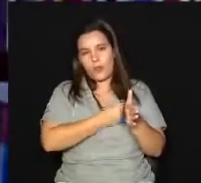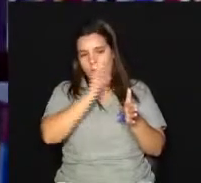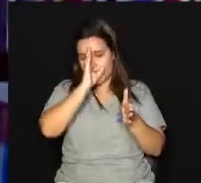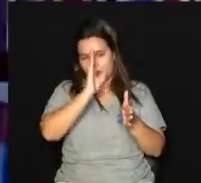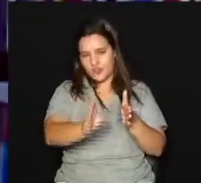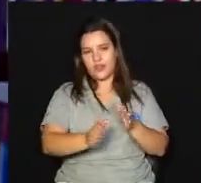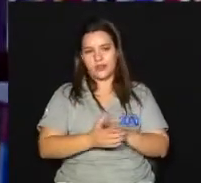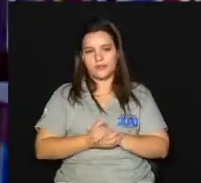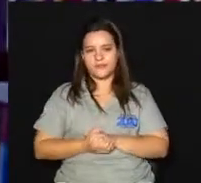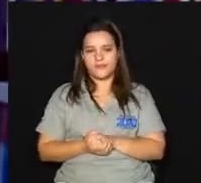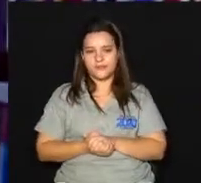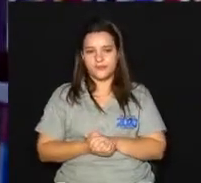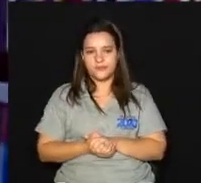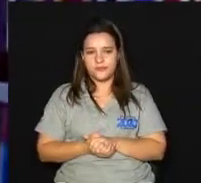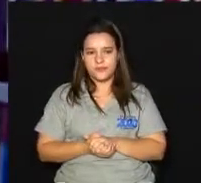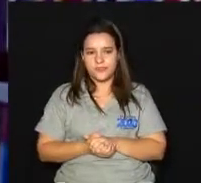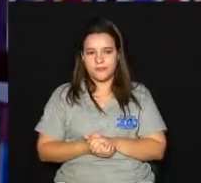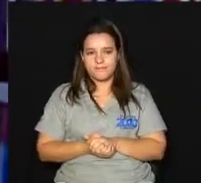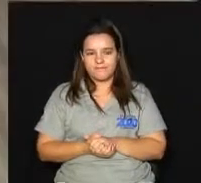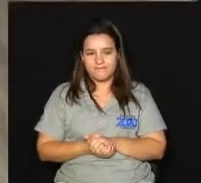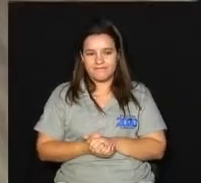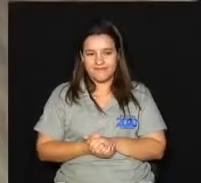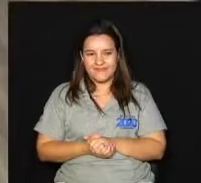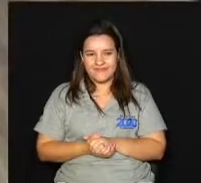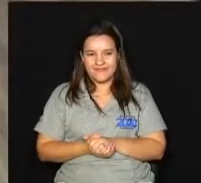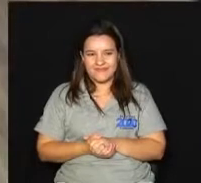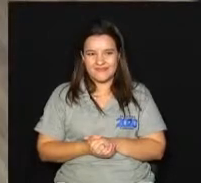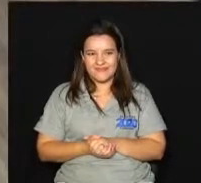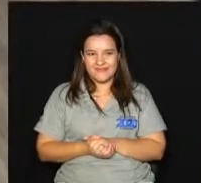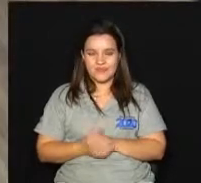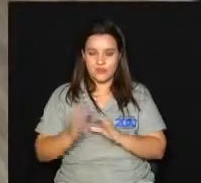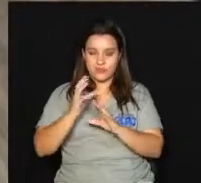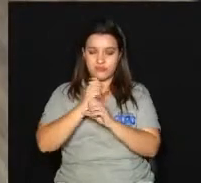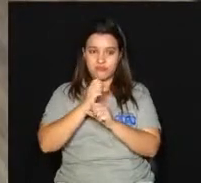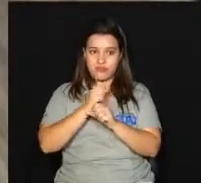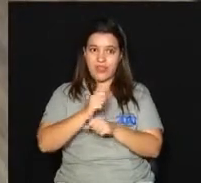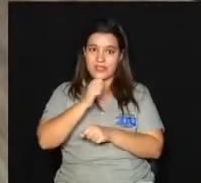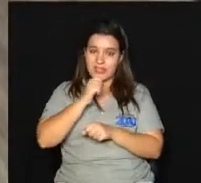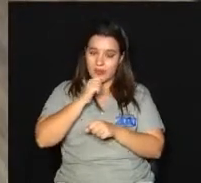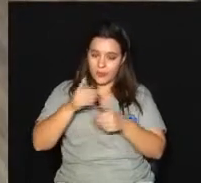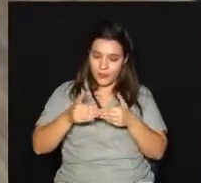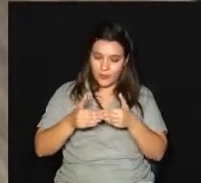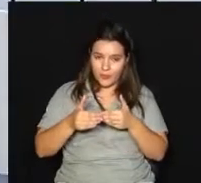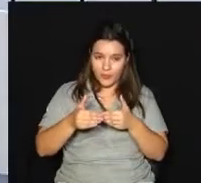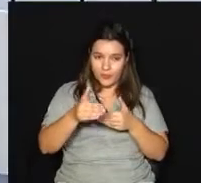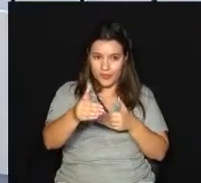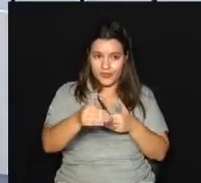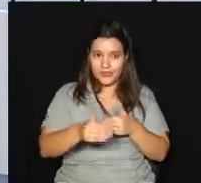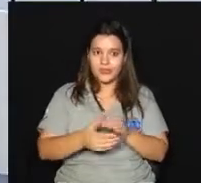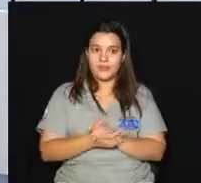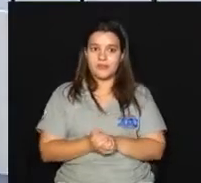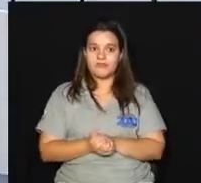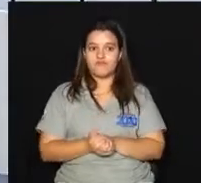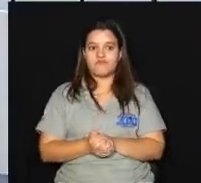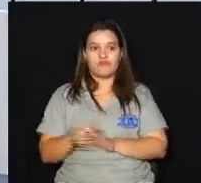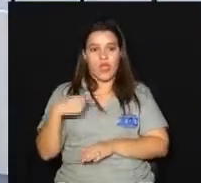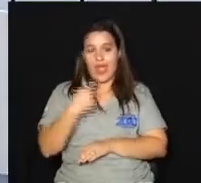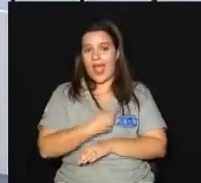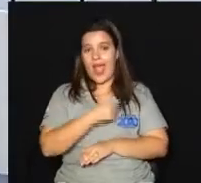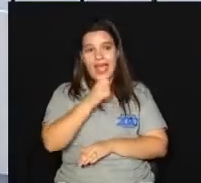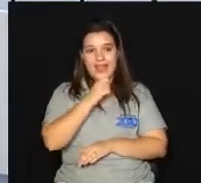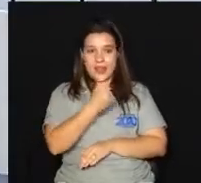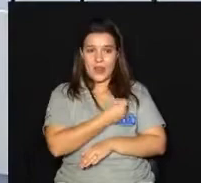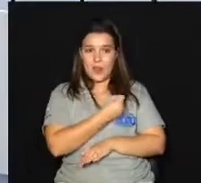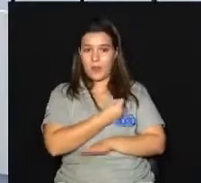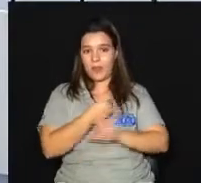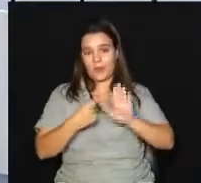recebidos. Tá certo. Então, a apuração, ela segue, né, a pleno vapor, só que nós não temos